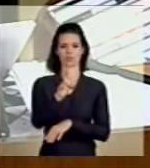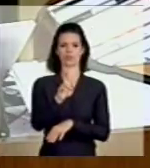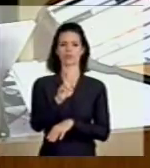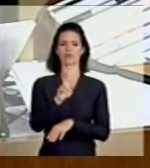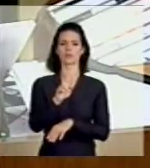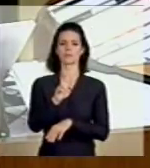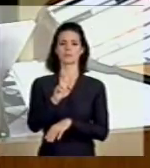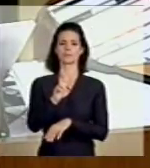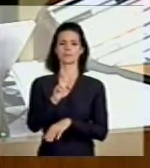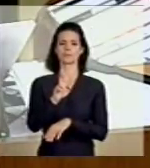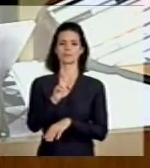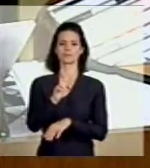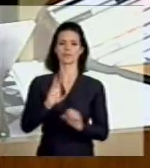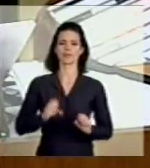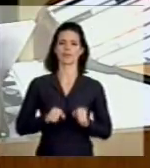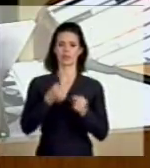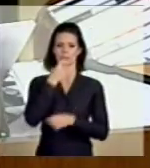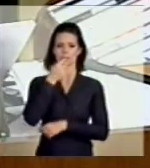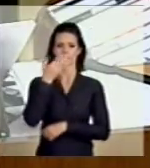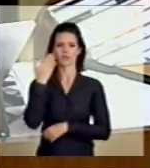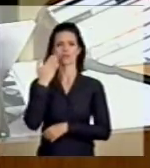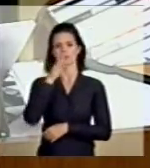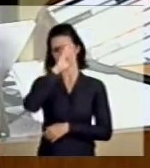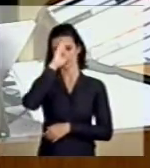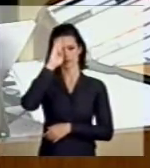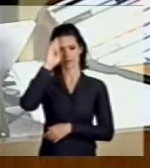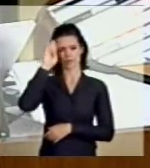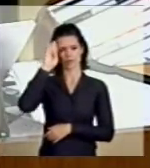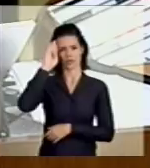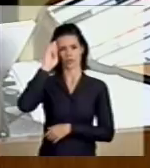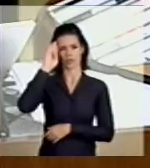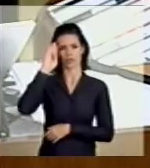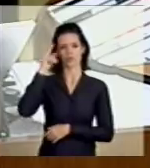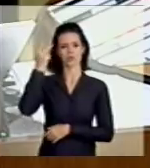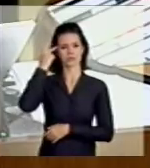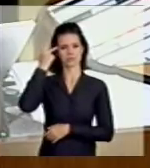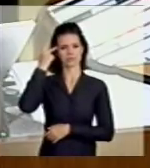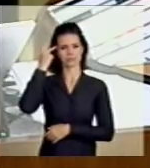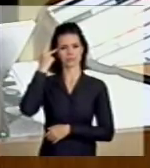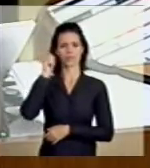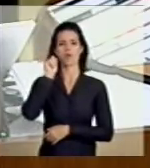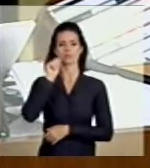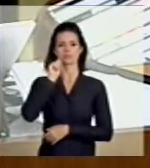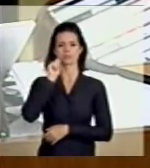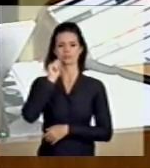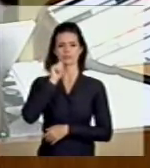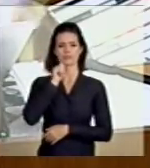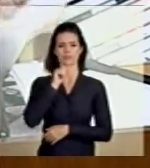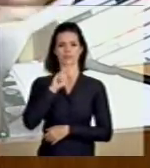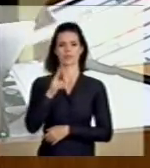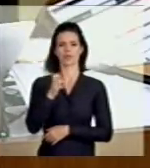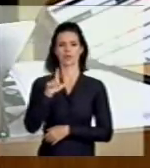recentemente defendida na Faculdade de Direito da USP pela eminente, brilhante magistrada, jovem magistrada Helena